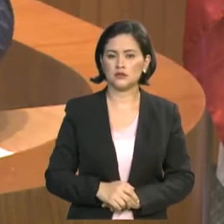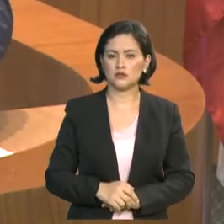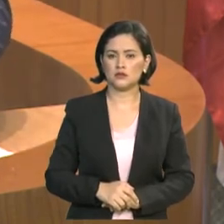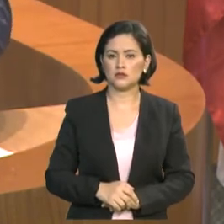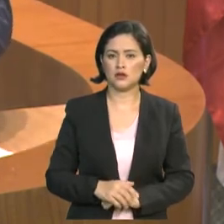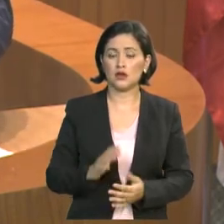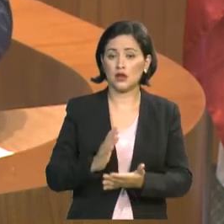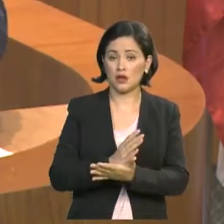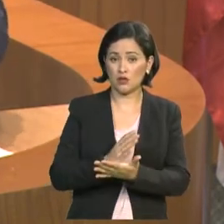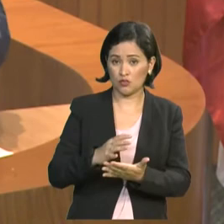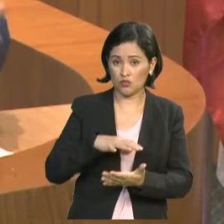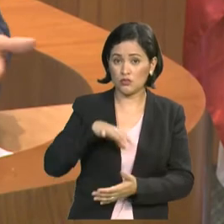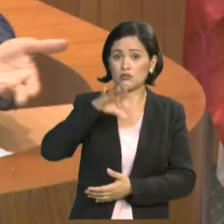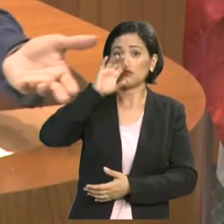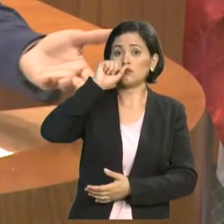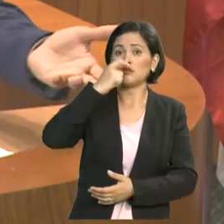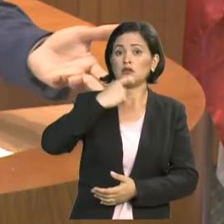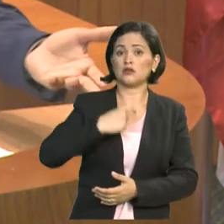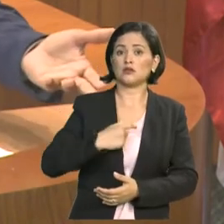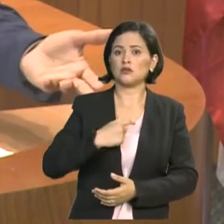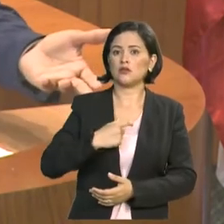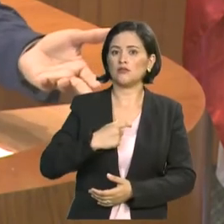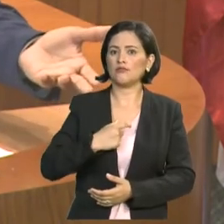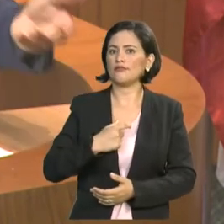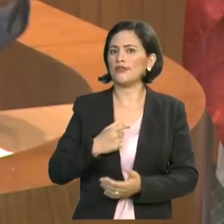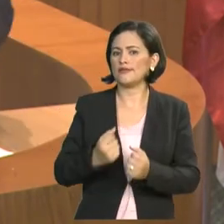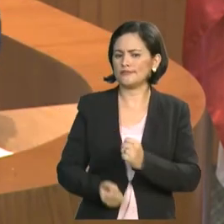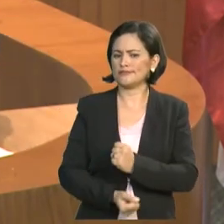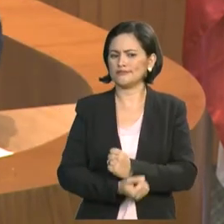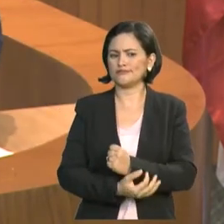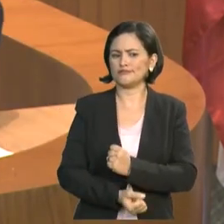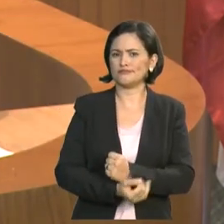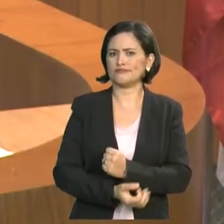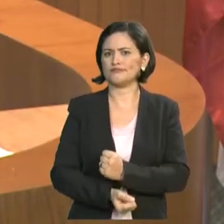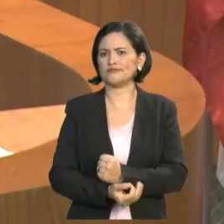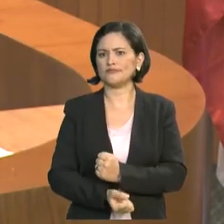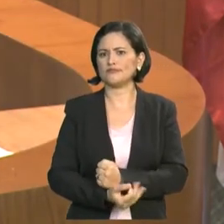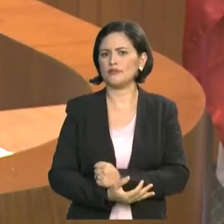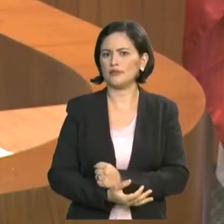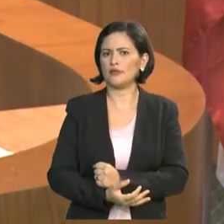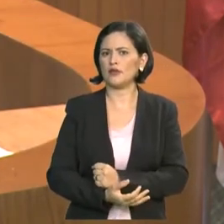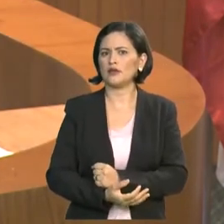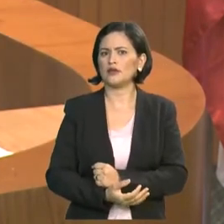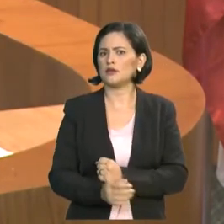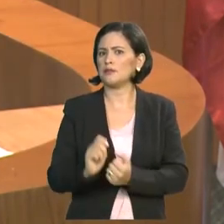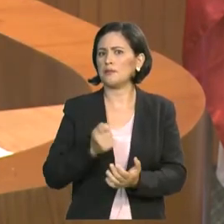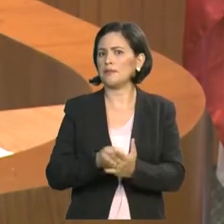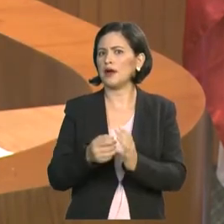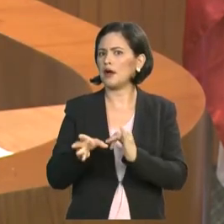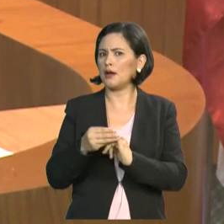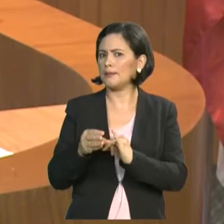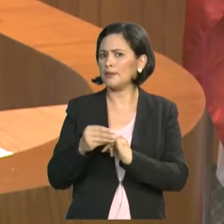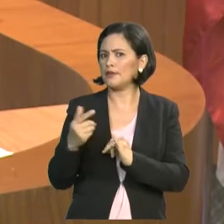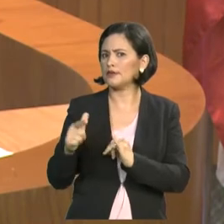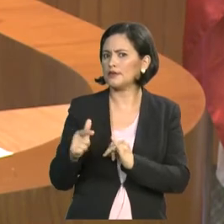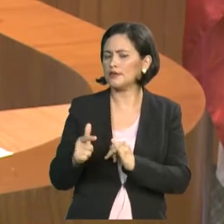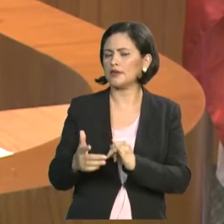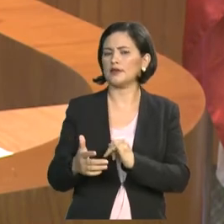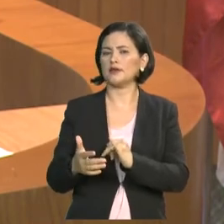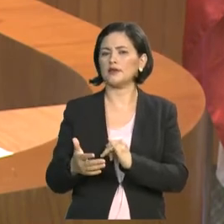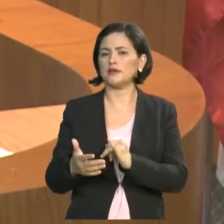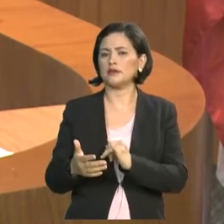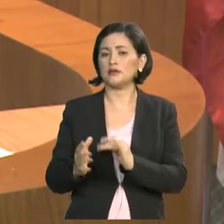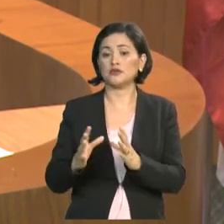para o estado do Maranhão, e não ter a utilização desses respiradores. Segundo, fomos o primeiro a denunciar, a cobrar